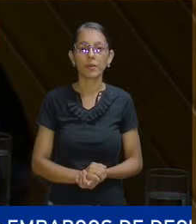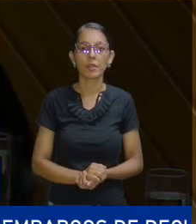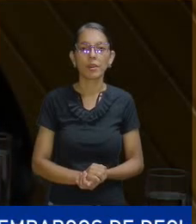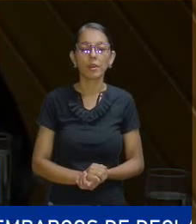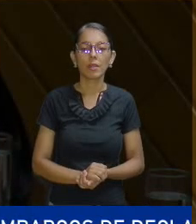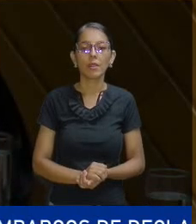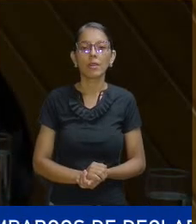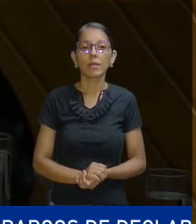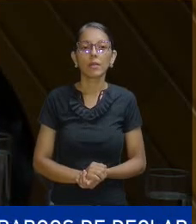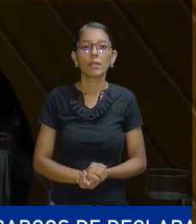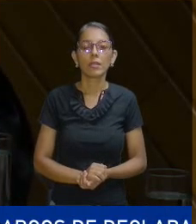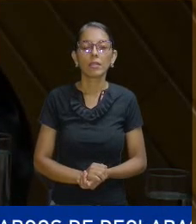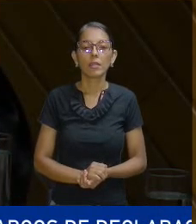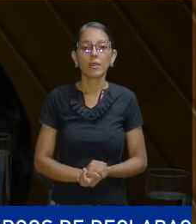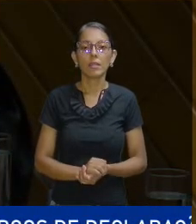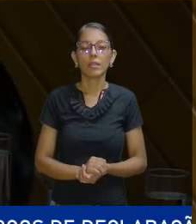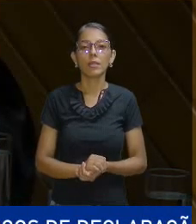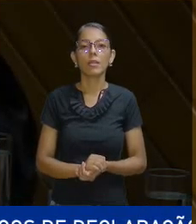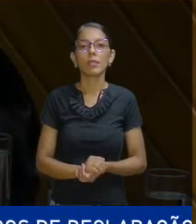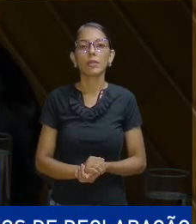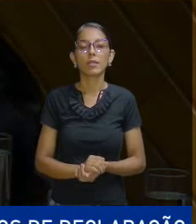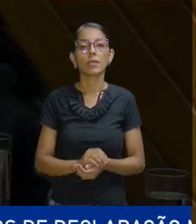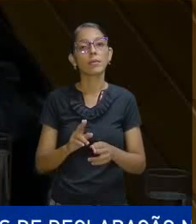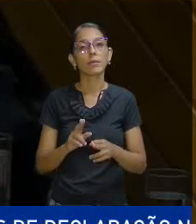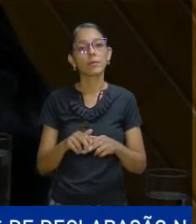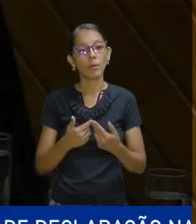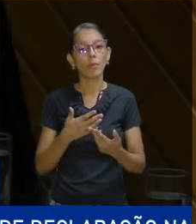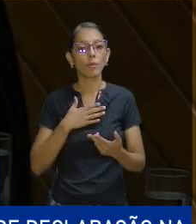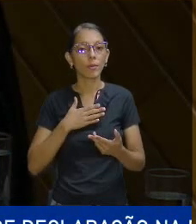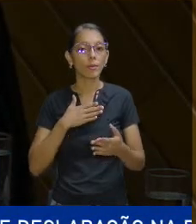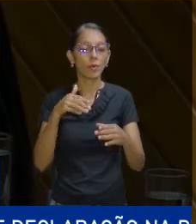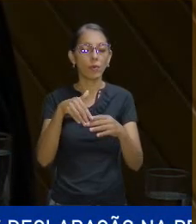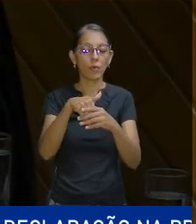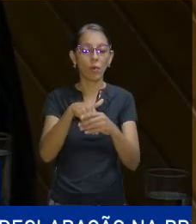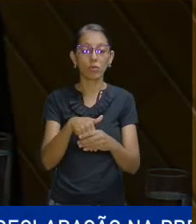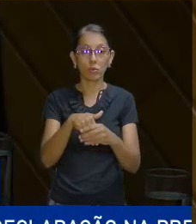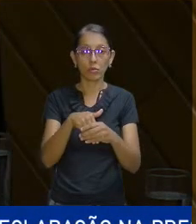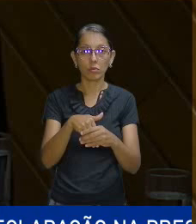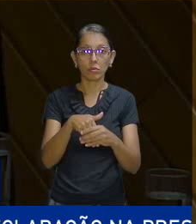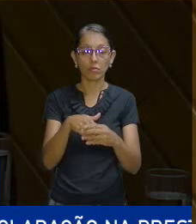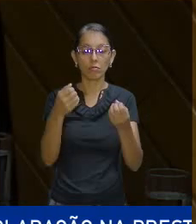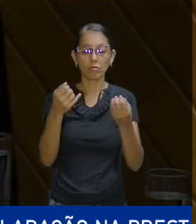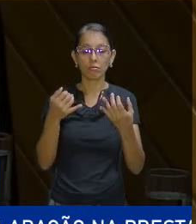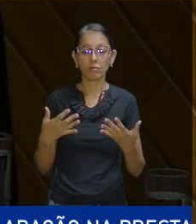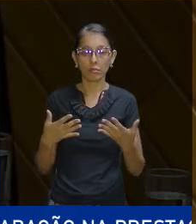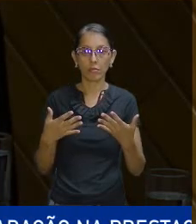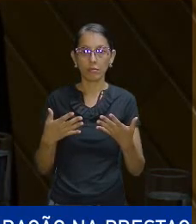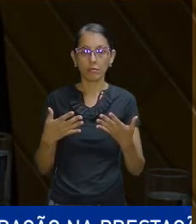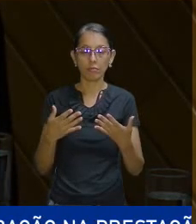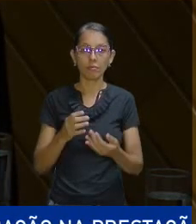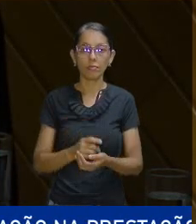Naquela ocasião, prevaleceu o meu voto no sentido de limitar